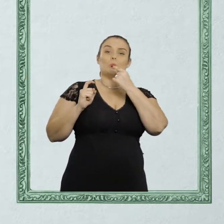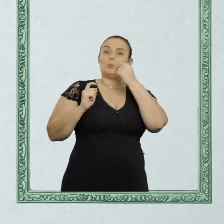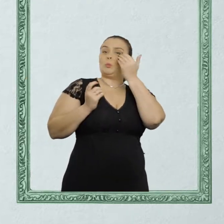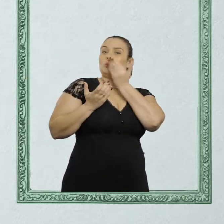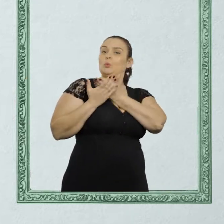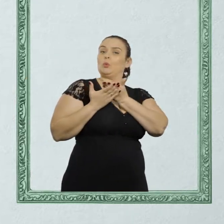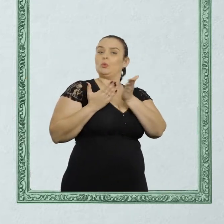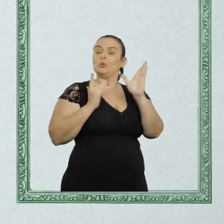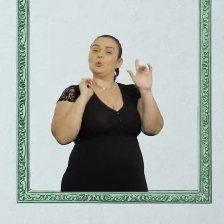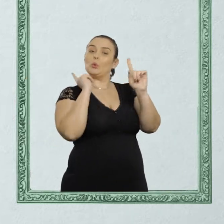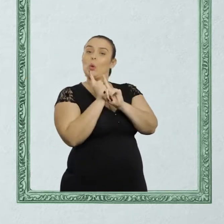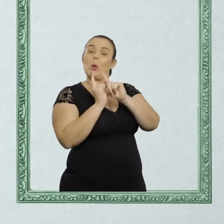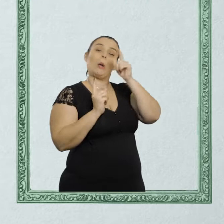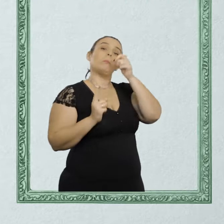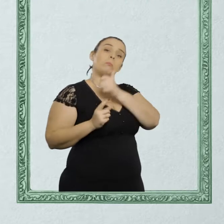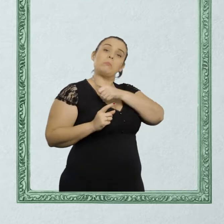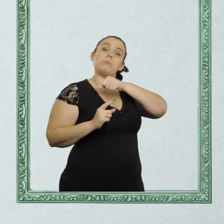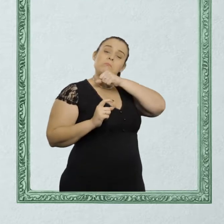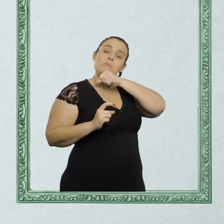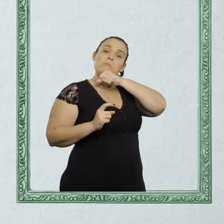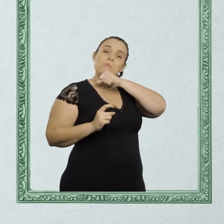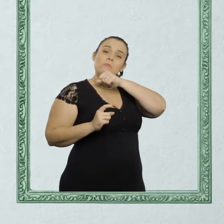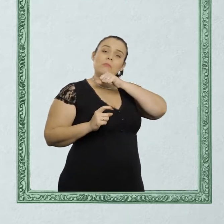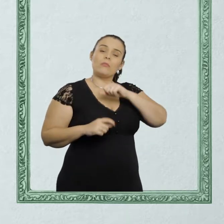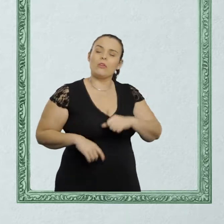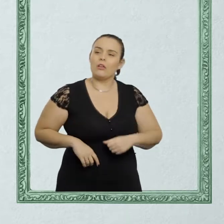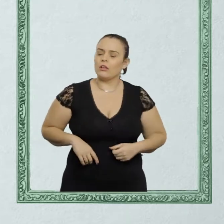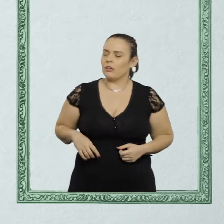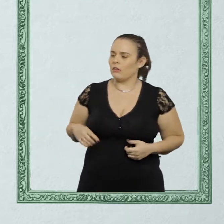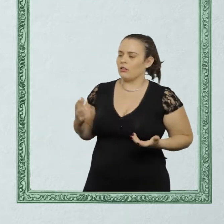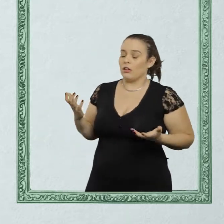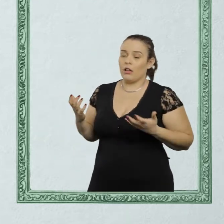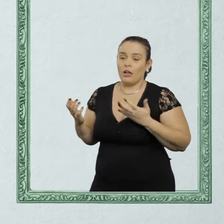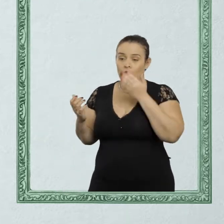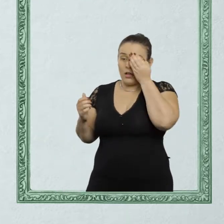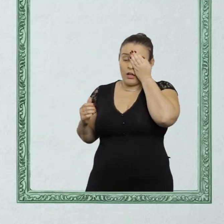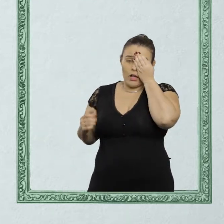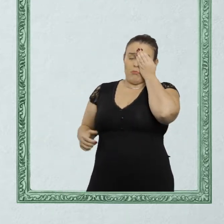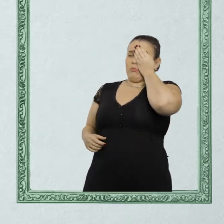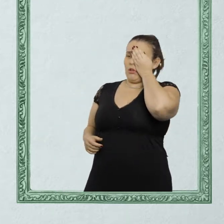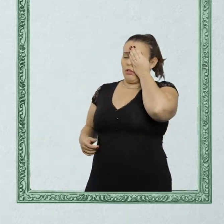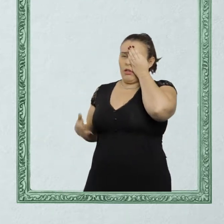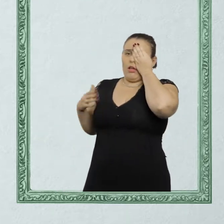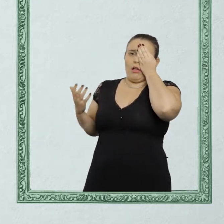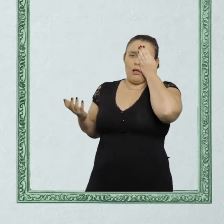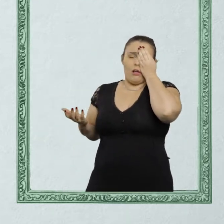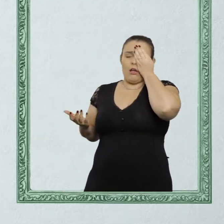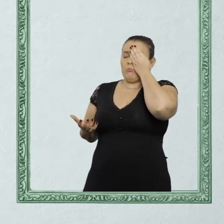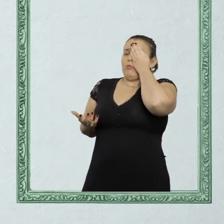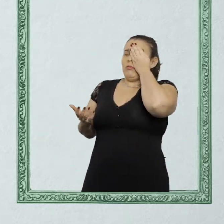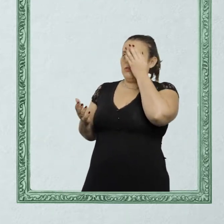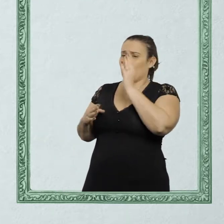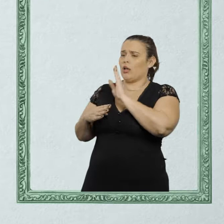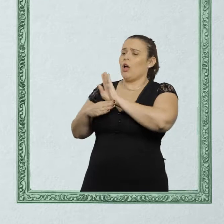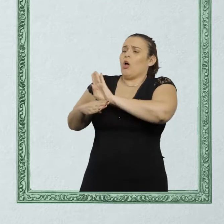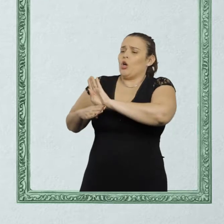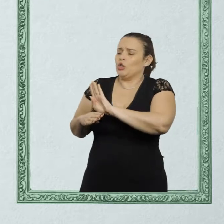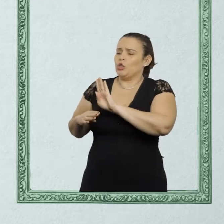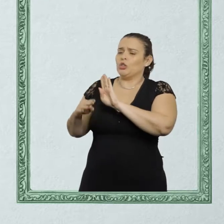perdidos encontraram uma mãe. Barrica disse: Ela veio ajudar o